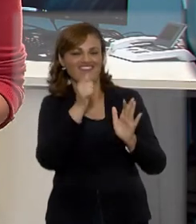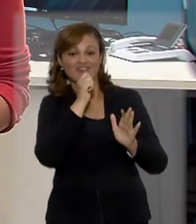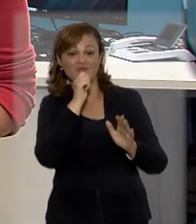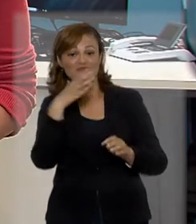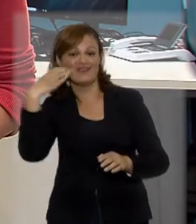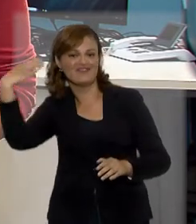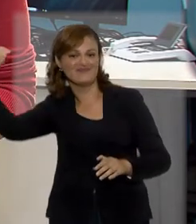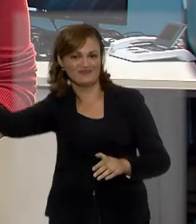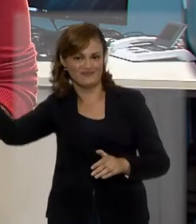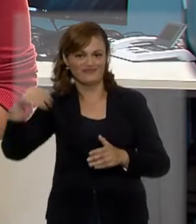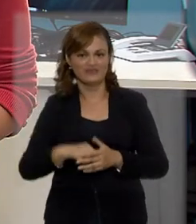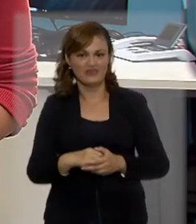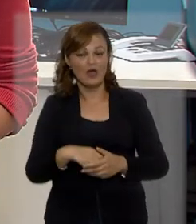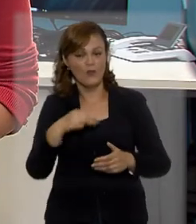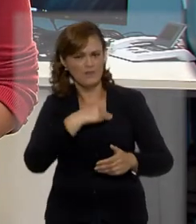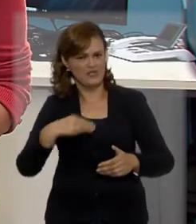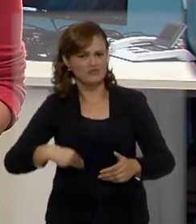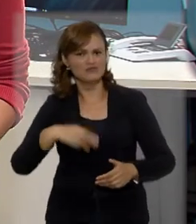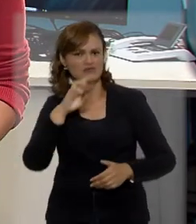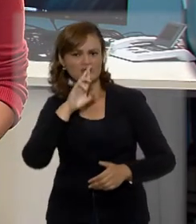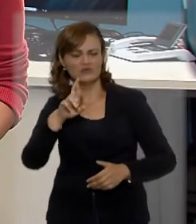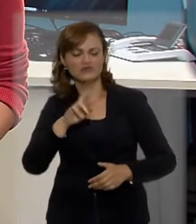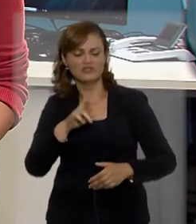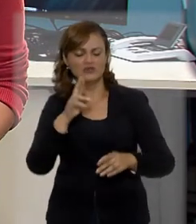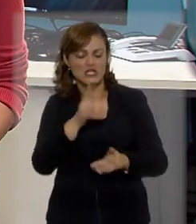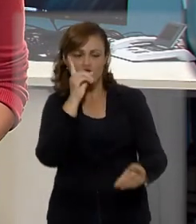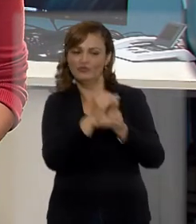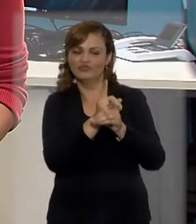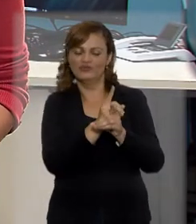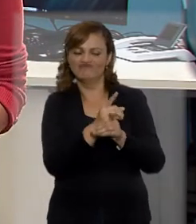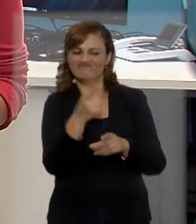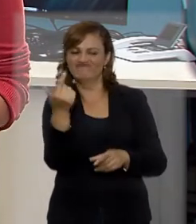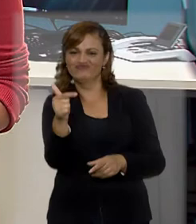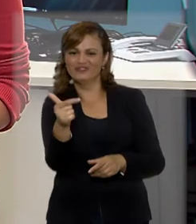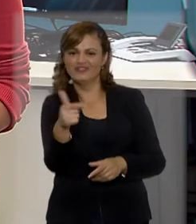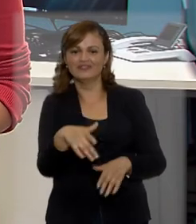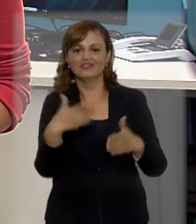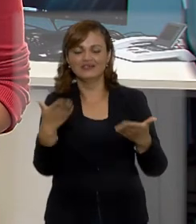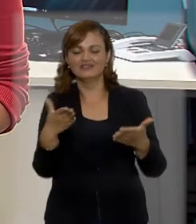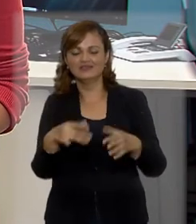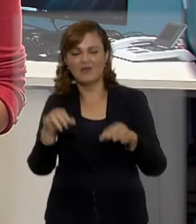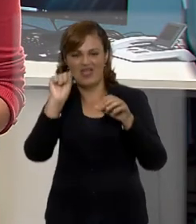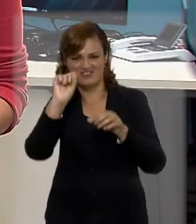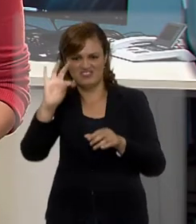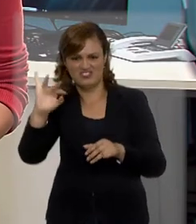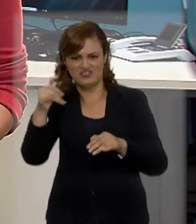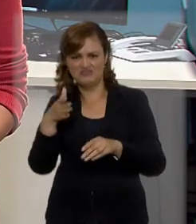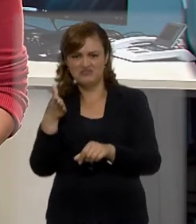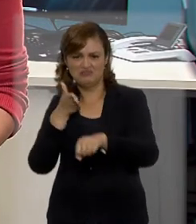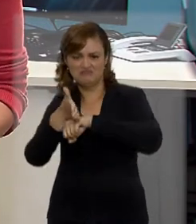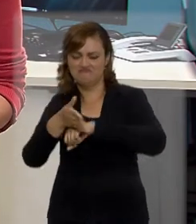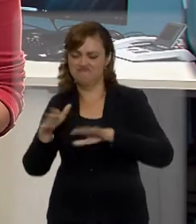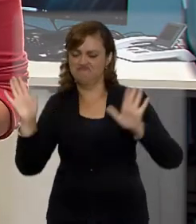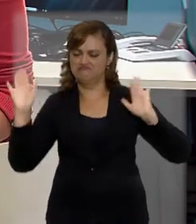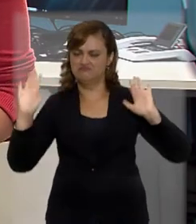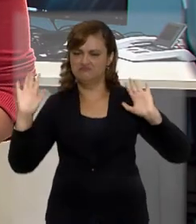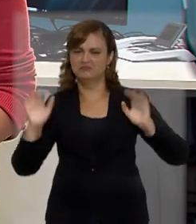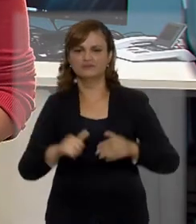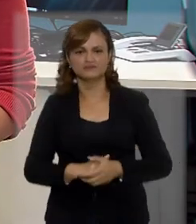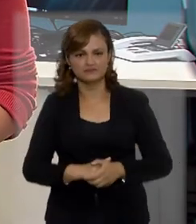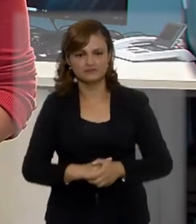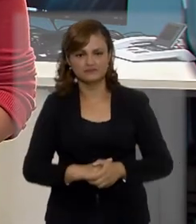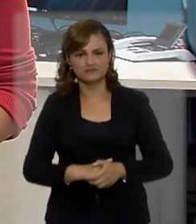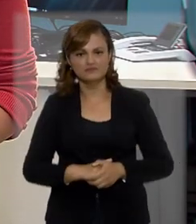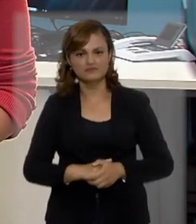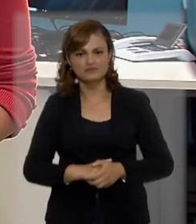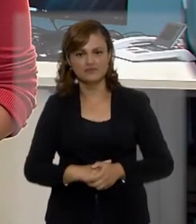cumprido porque ele viajou para o exterior. O ministro destacou que não há flagrante ilegalidade que justifique a intervenção do STJ nesse momento